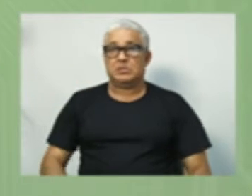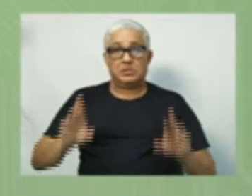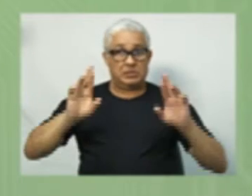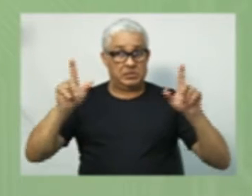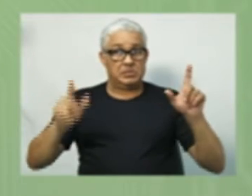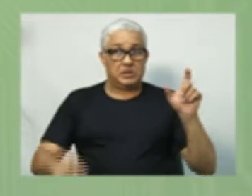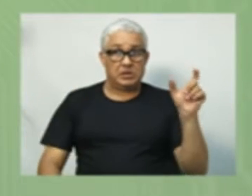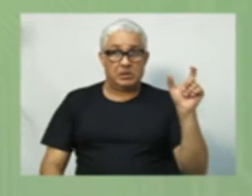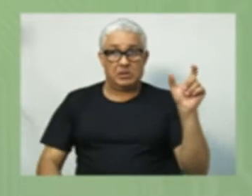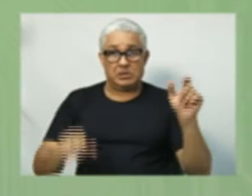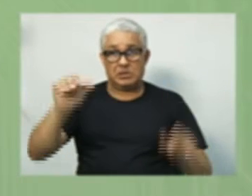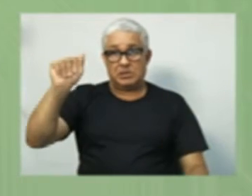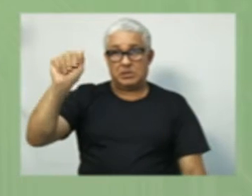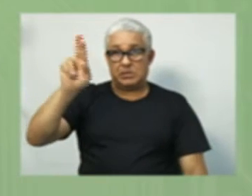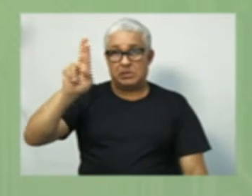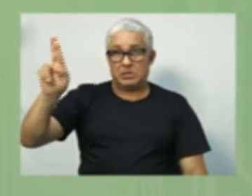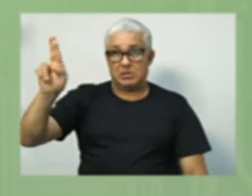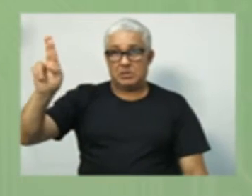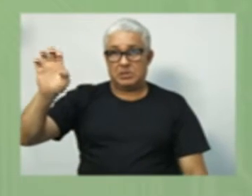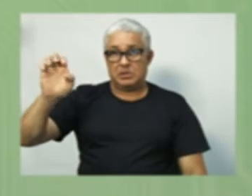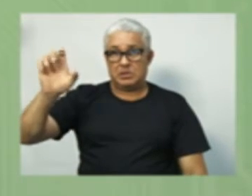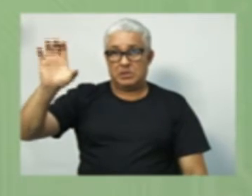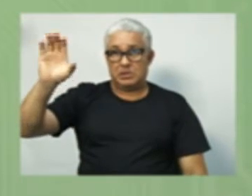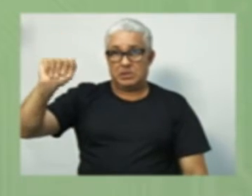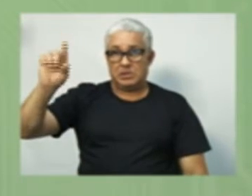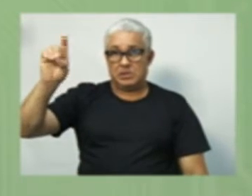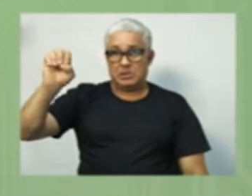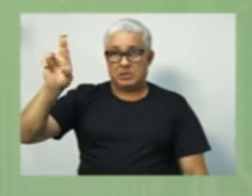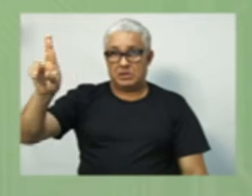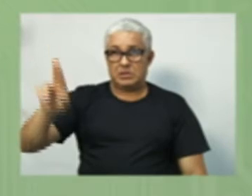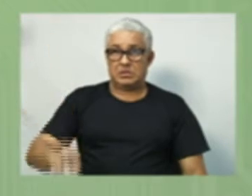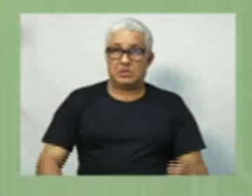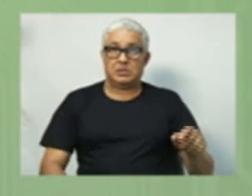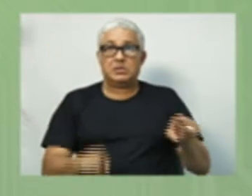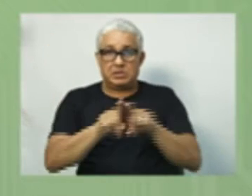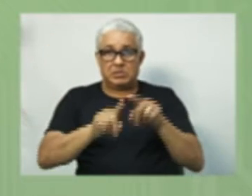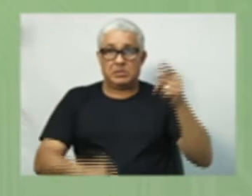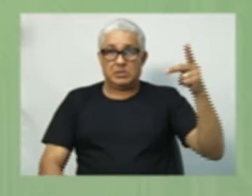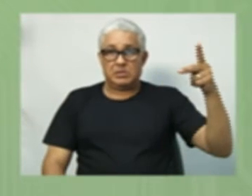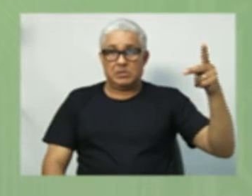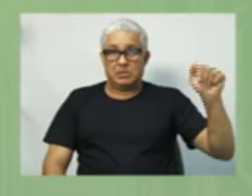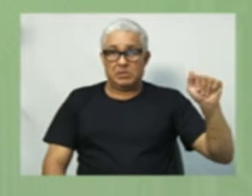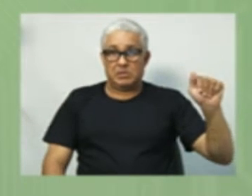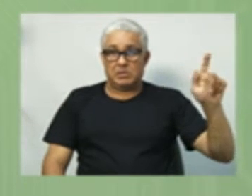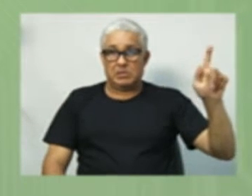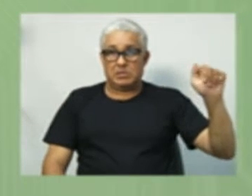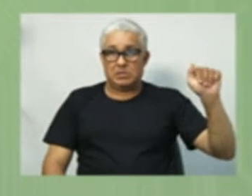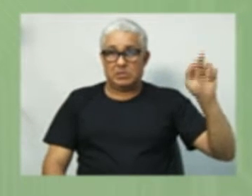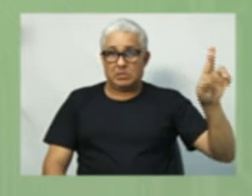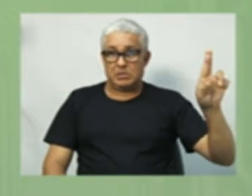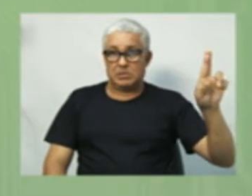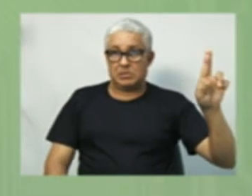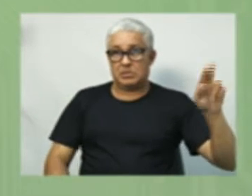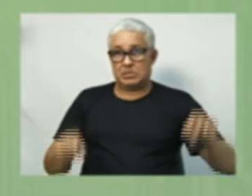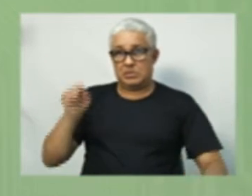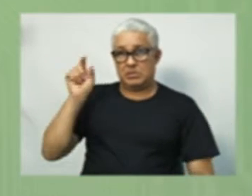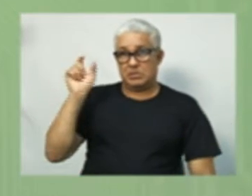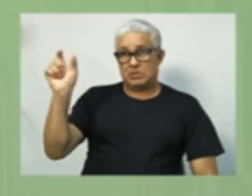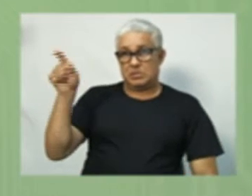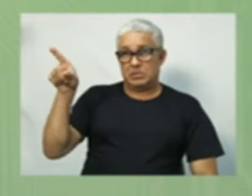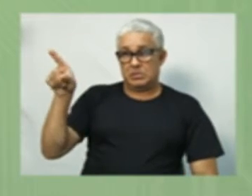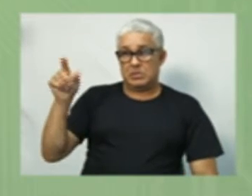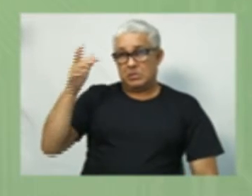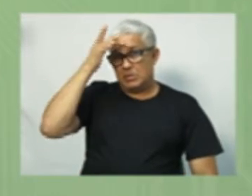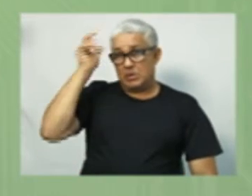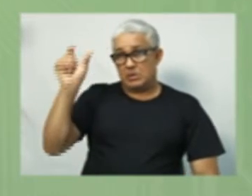né? Arrecadar e pagar. Não necessariamente quem arrecada é quem recolhe o